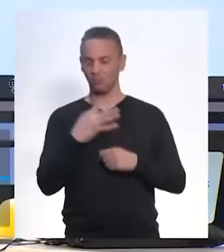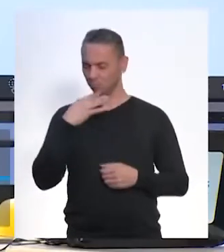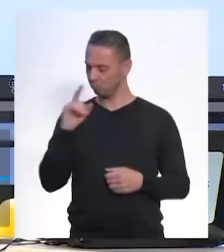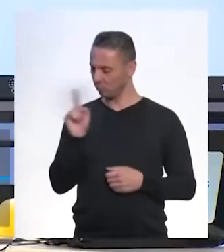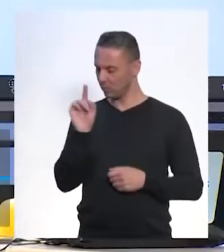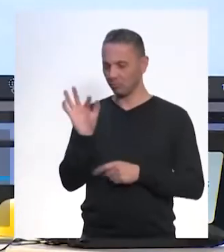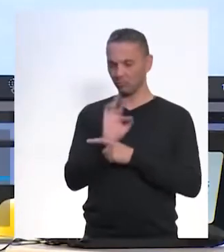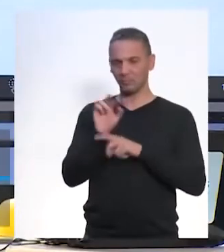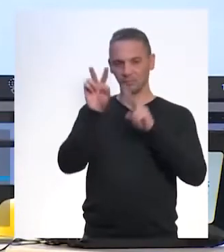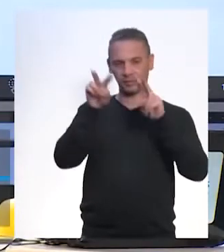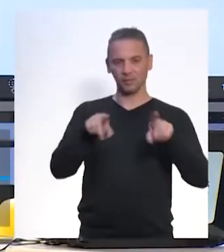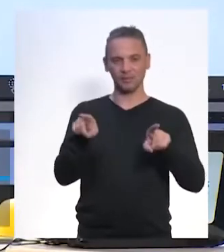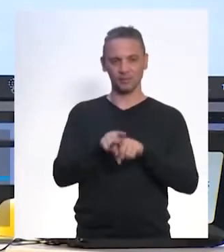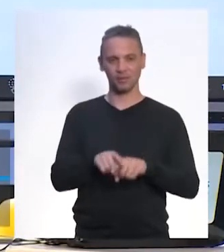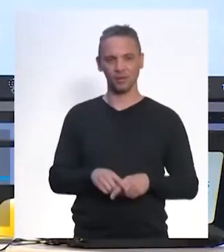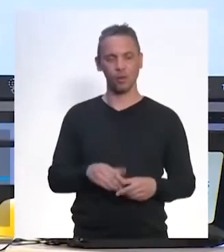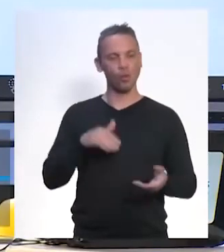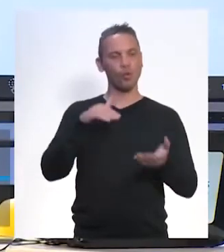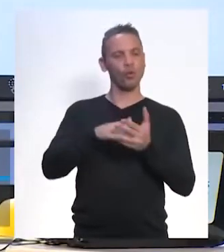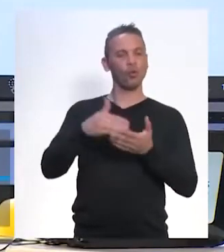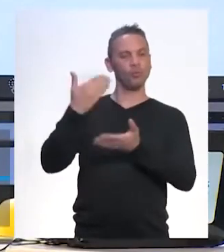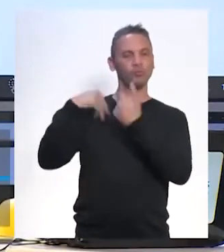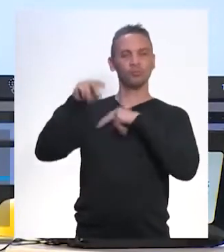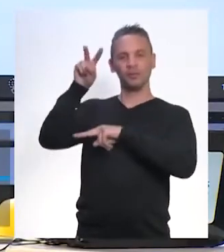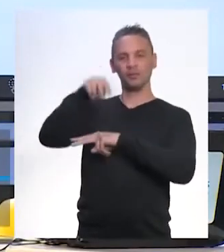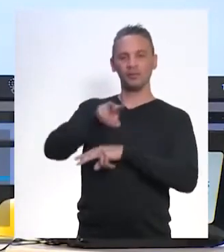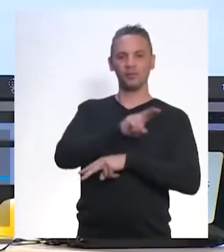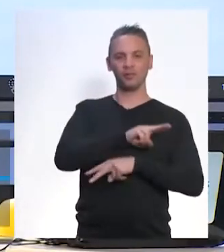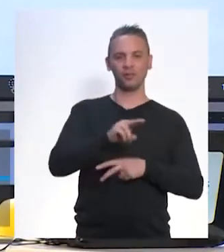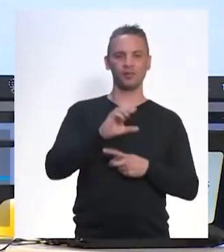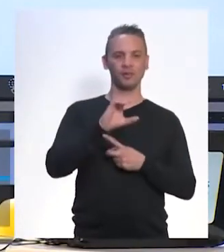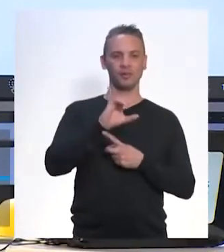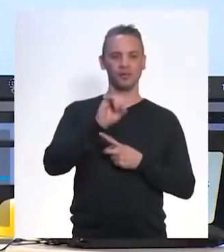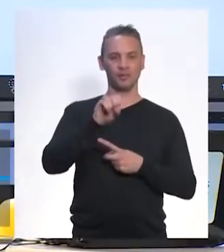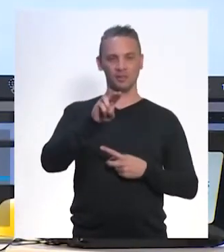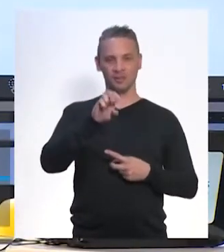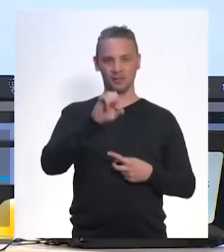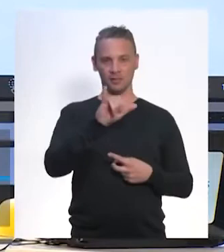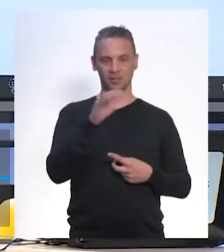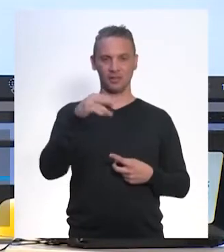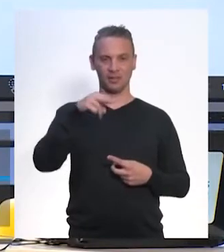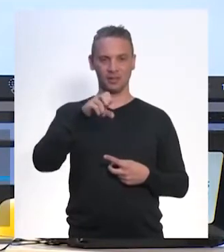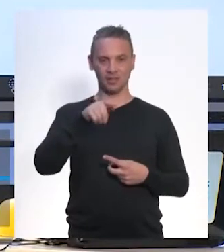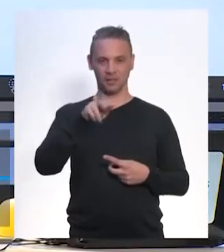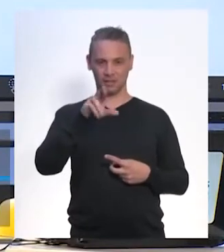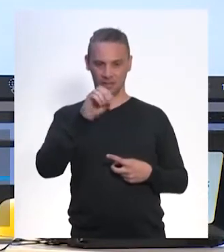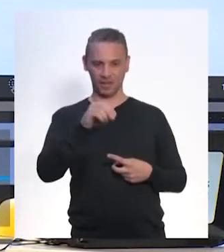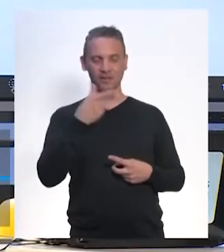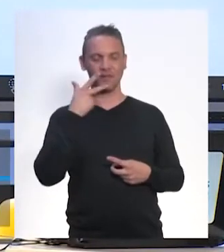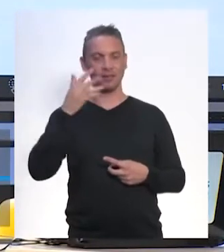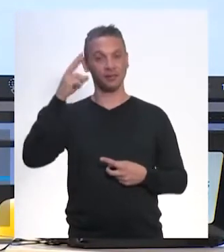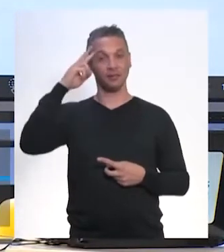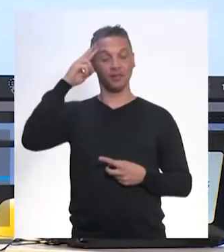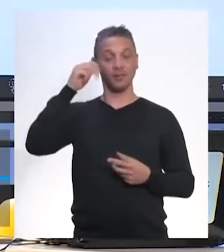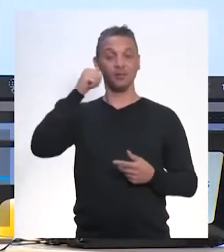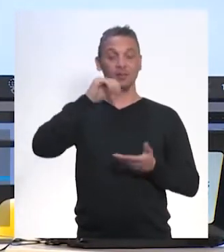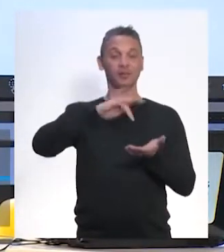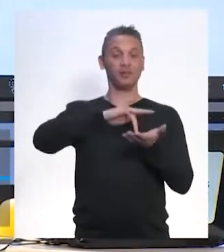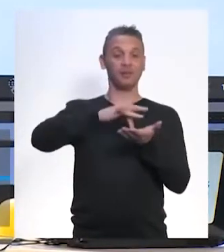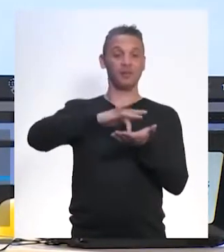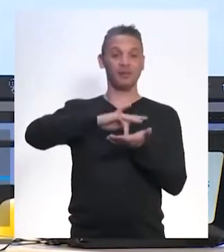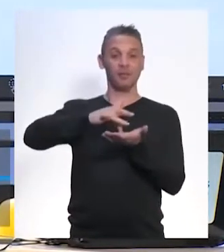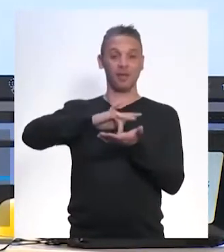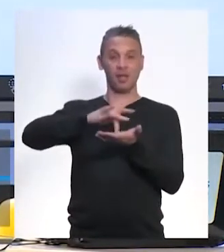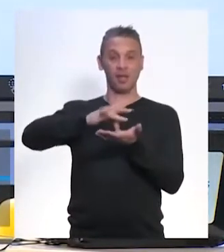esse filme, né? Um dos últimos que eu assisti, que eu adorei, foi o Cisne Negro, né? Que conta a história da bailarina, né? Com